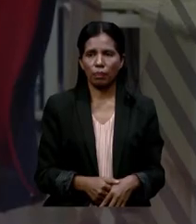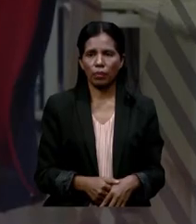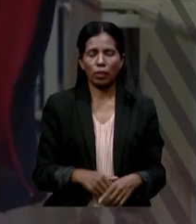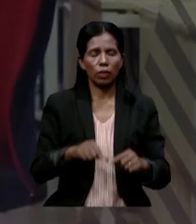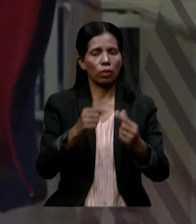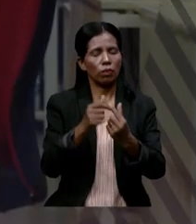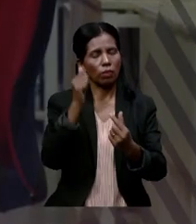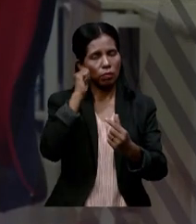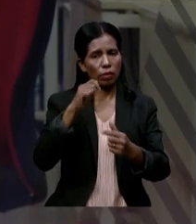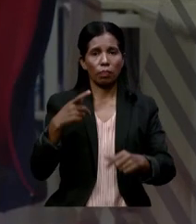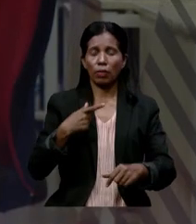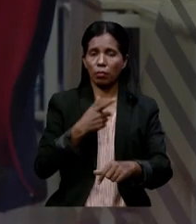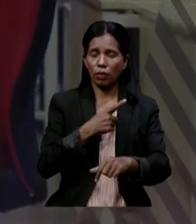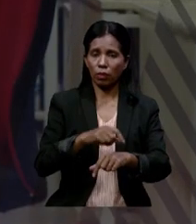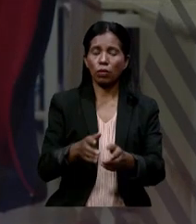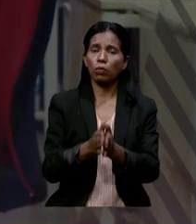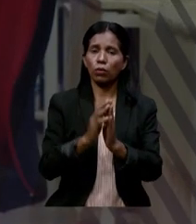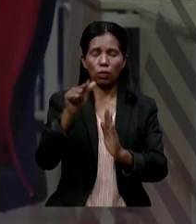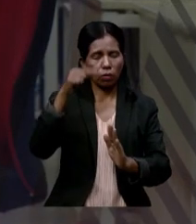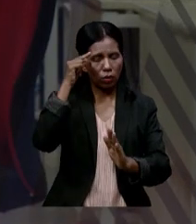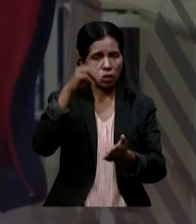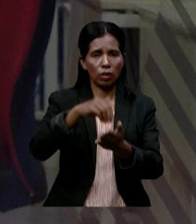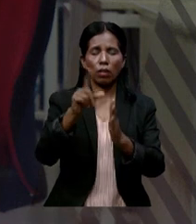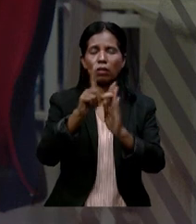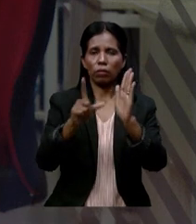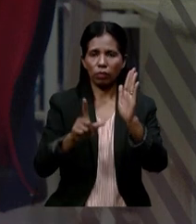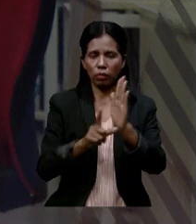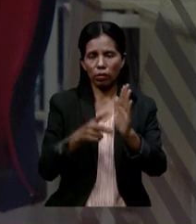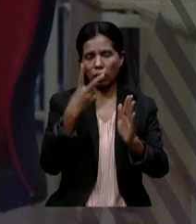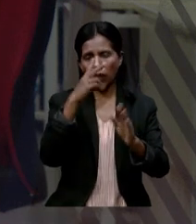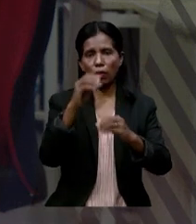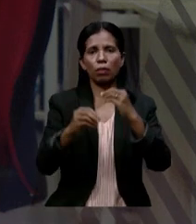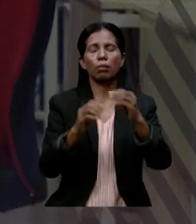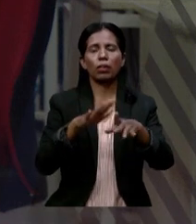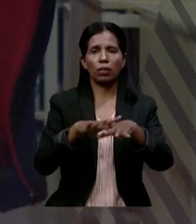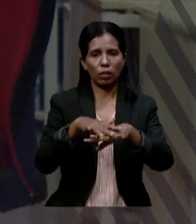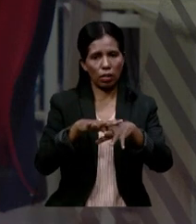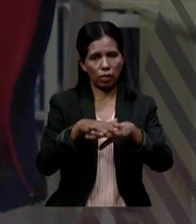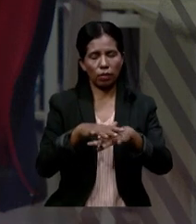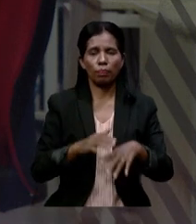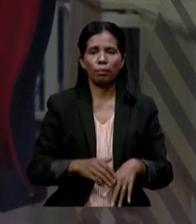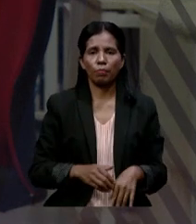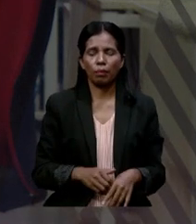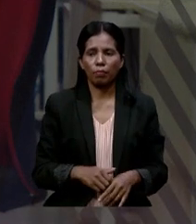Grupo feito parlamentar russo governo cria lei ho di regula produção atais.